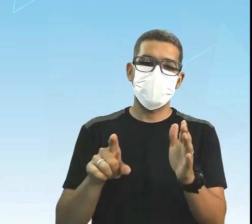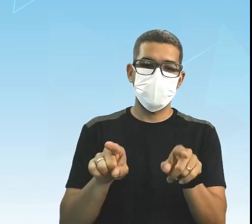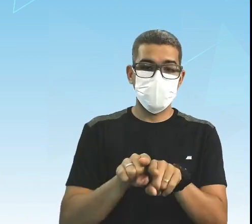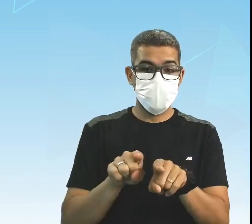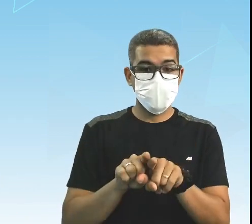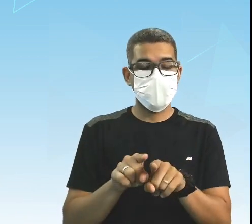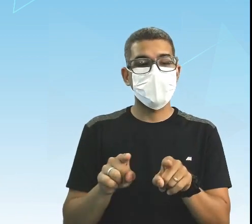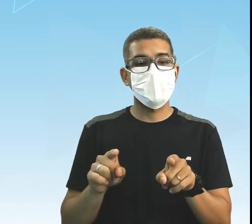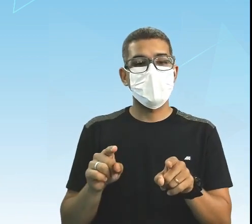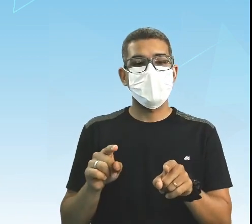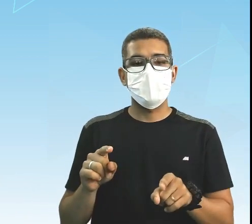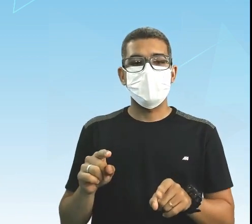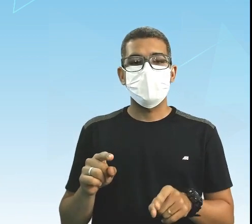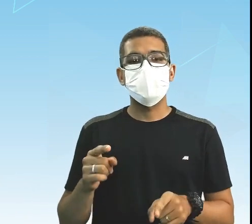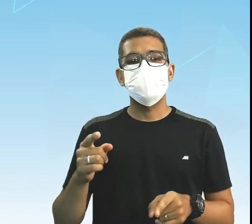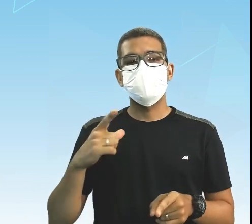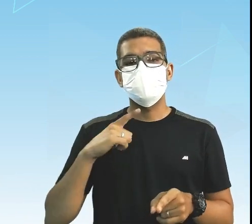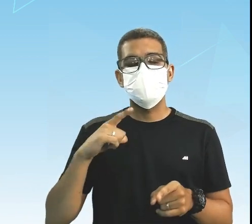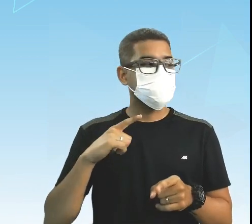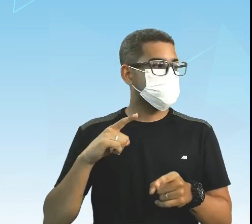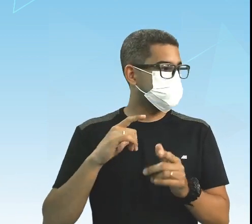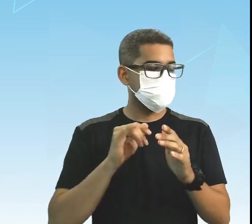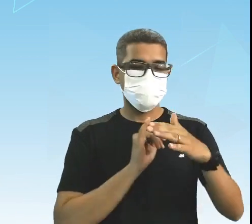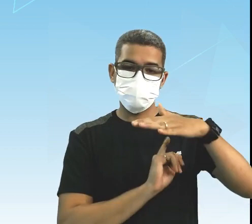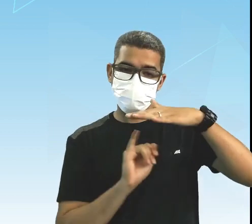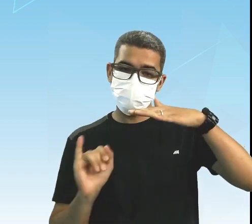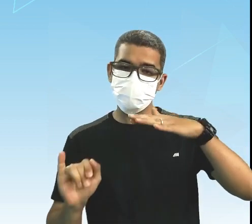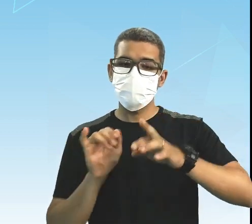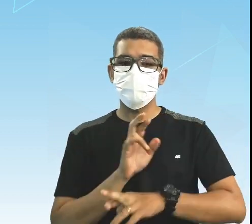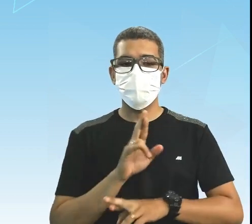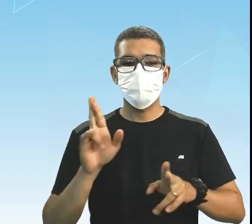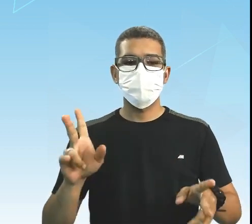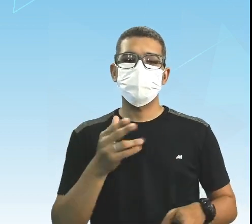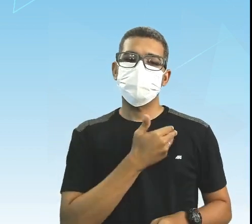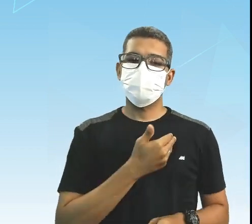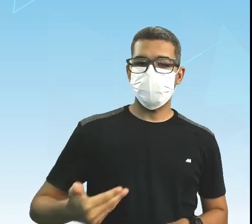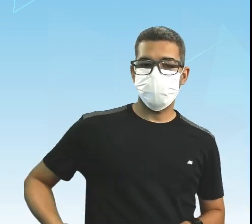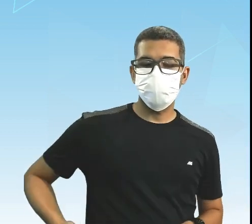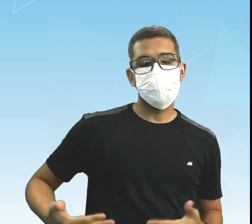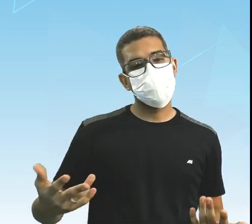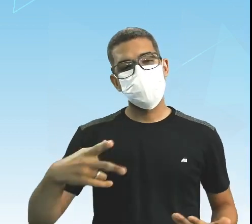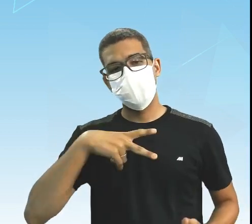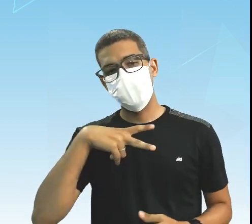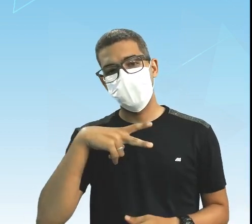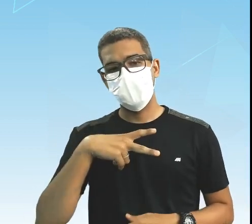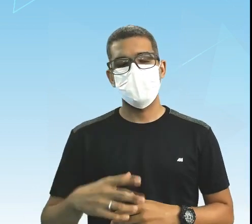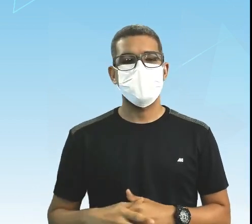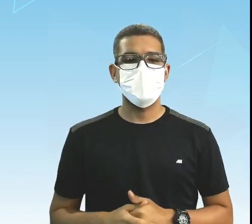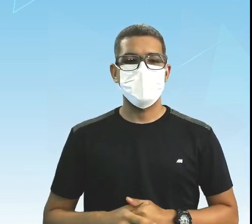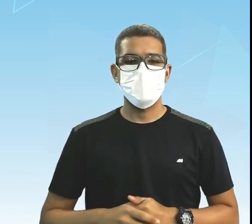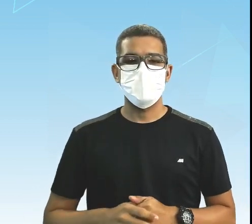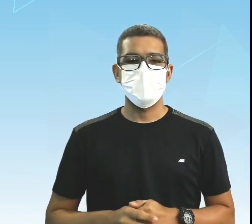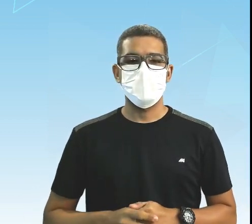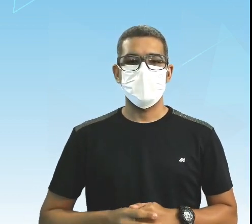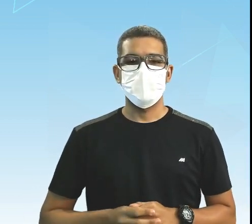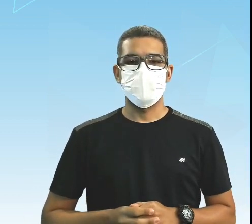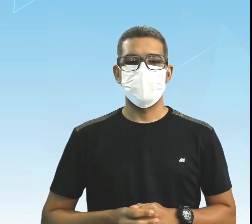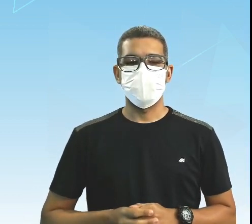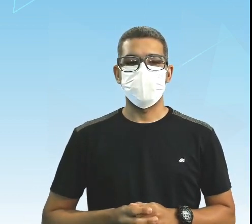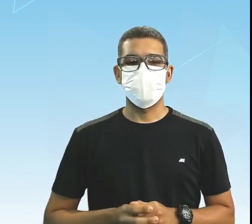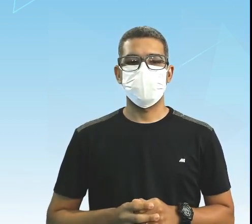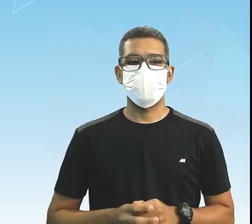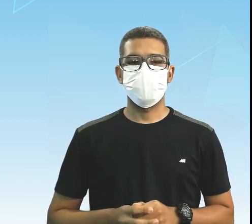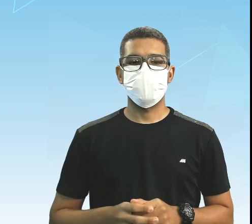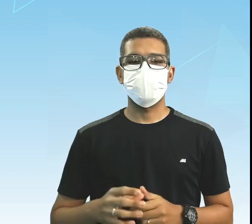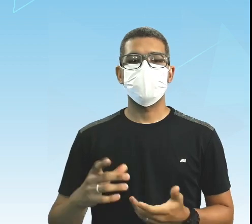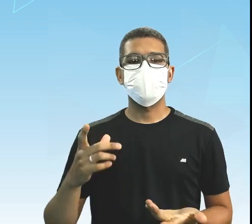vai caber a instituições diferentes, tanto elas públicas ou privadas, tá certo? É